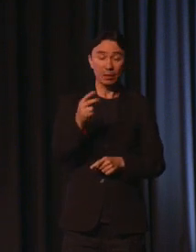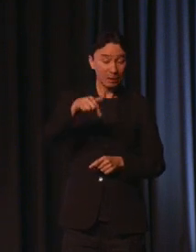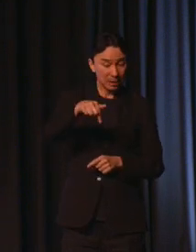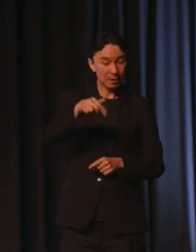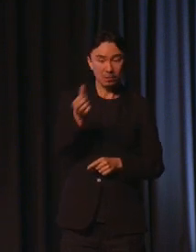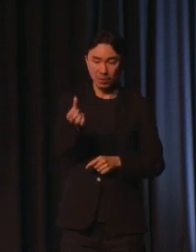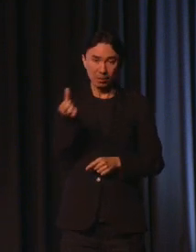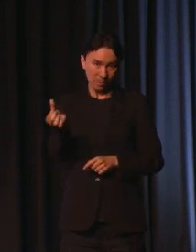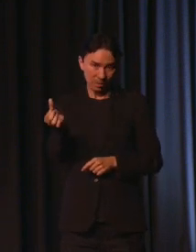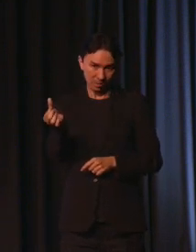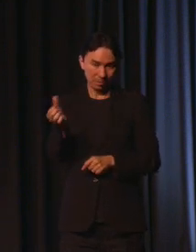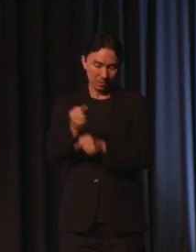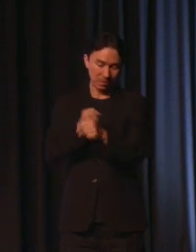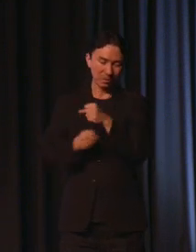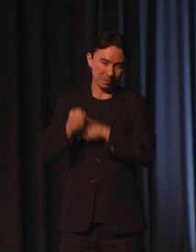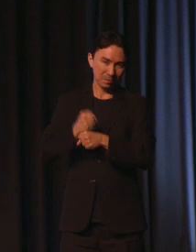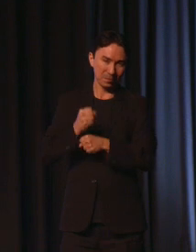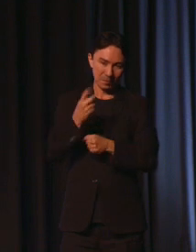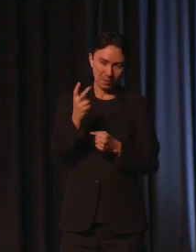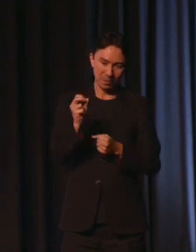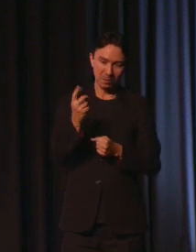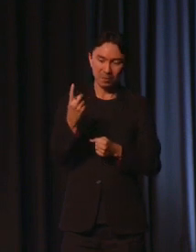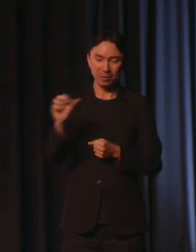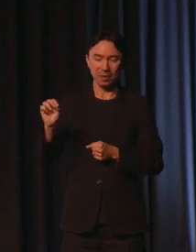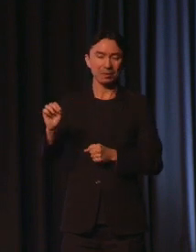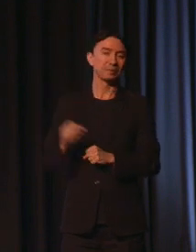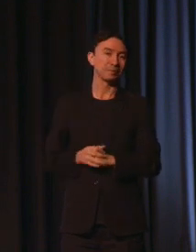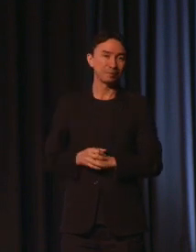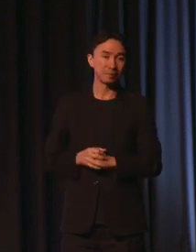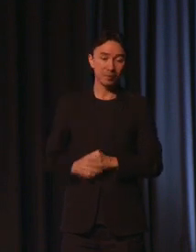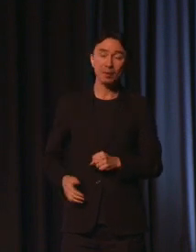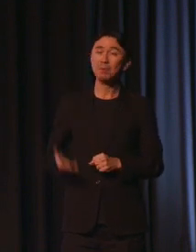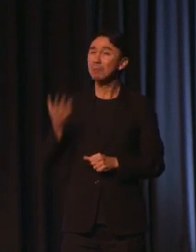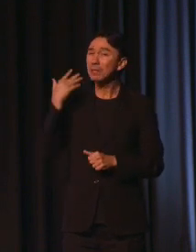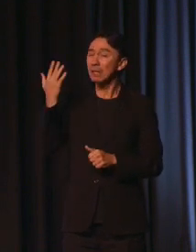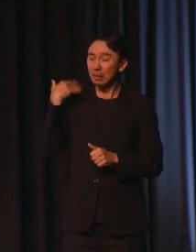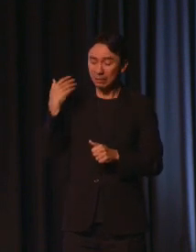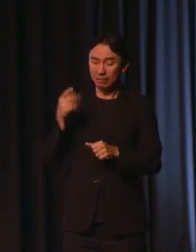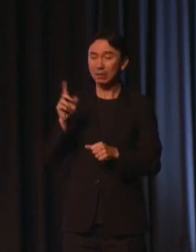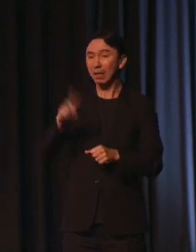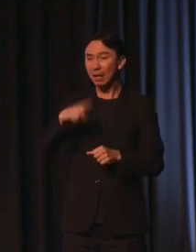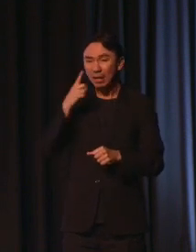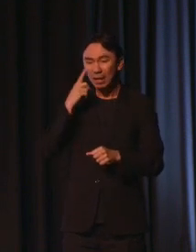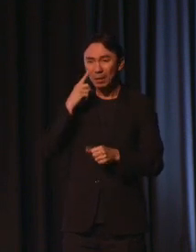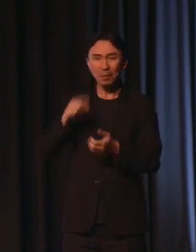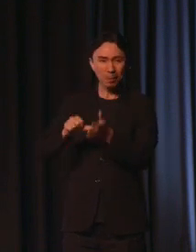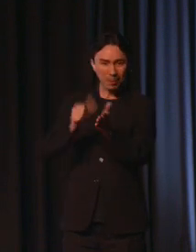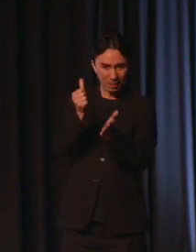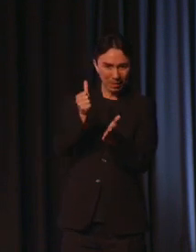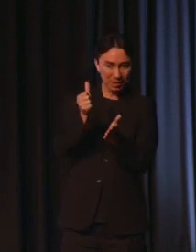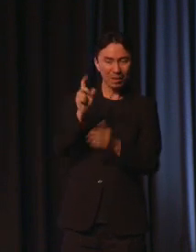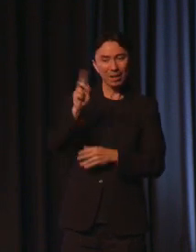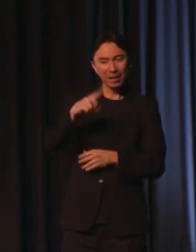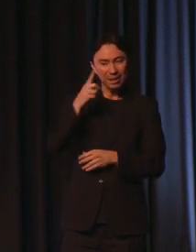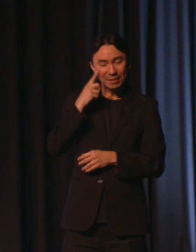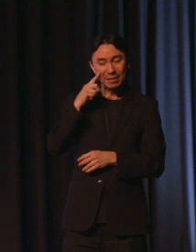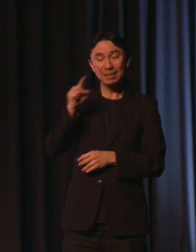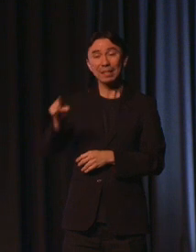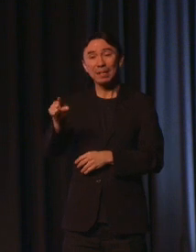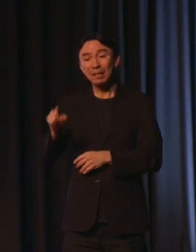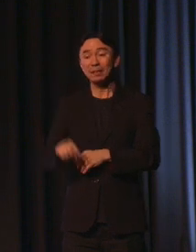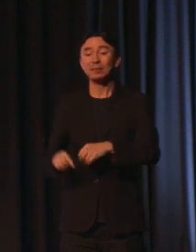2010. O primeiro acórdão, ele teve foco no tratamento dos pacientes com coagulopatias. Esse acórdão